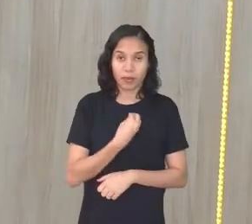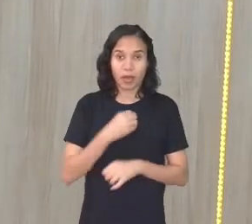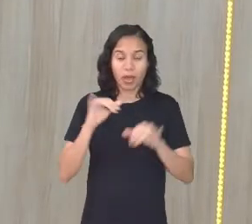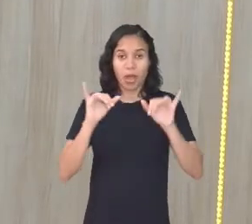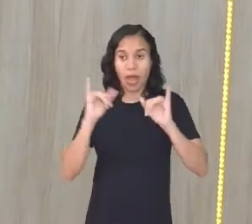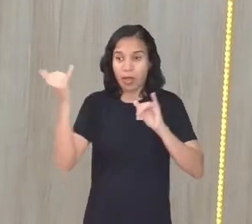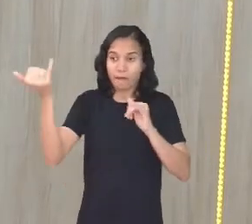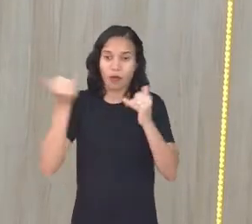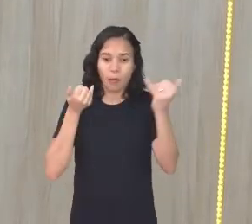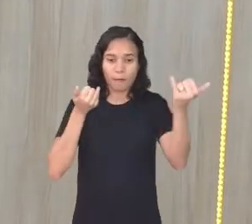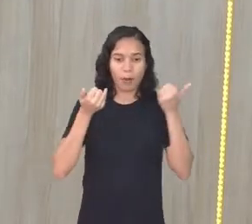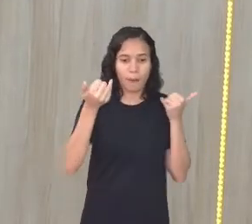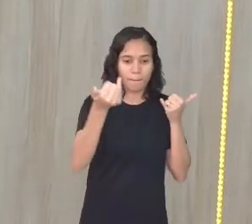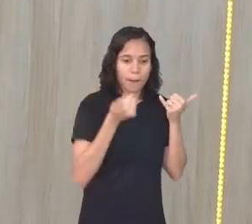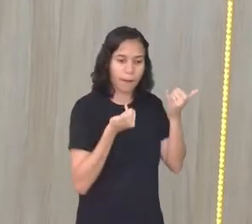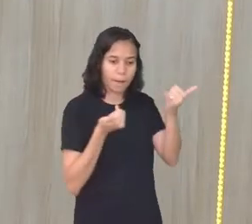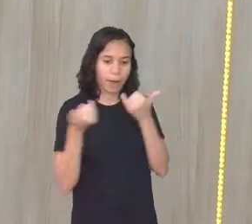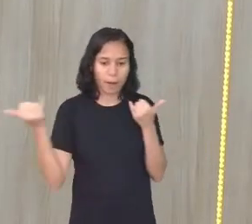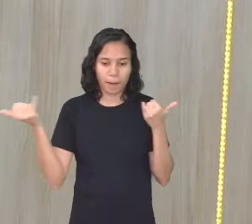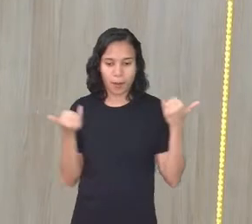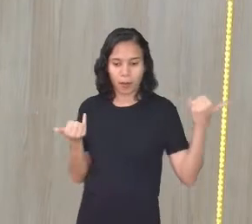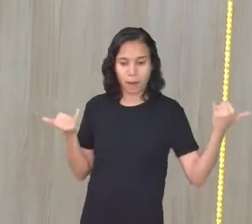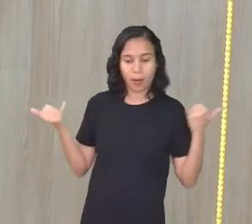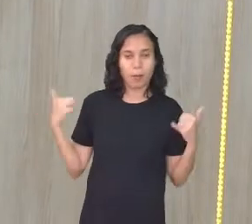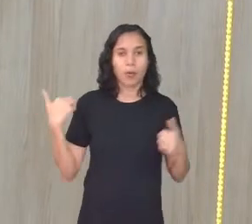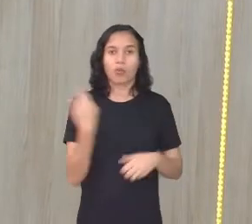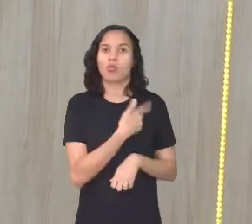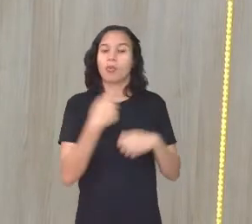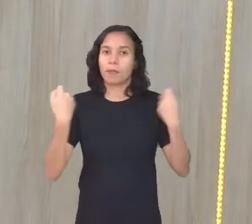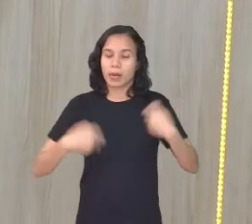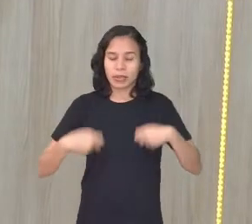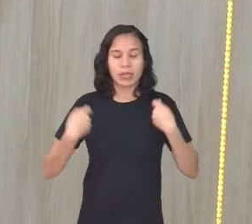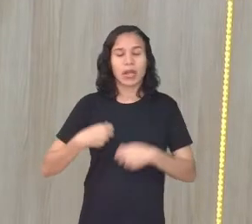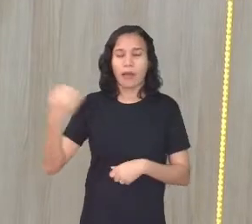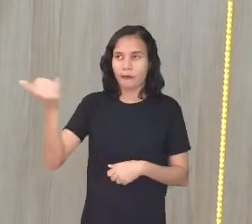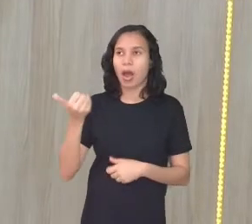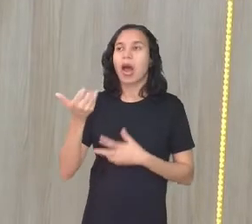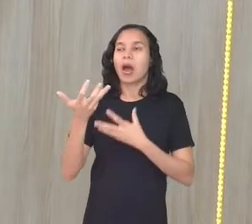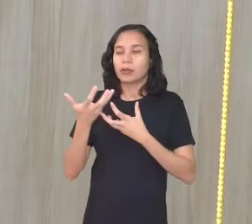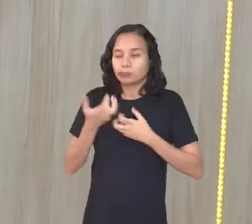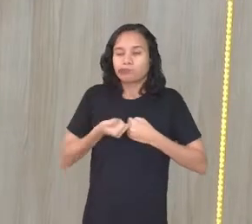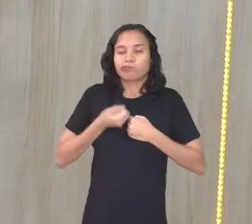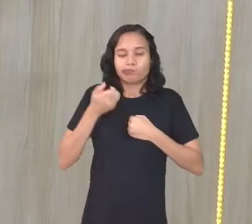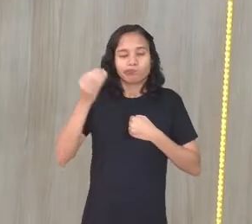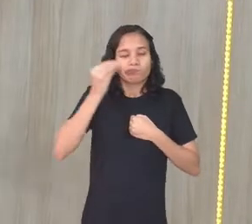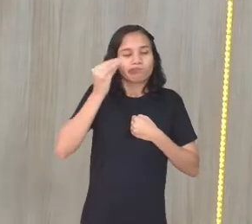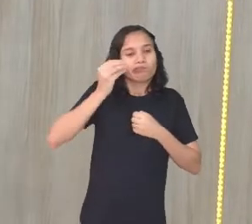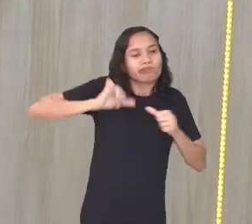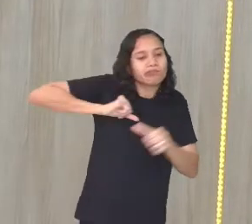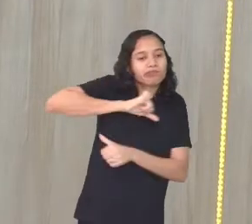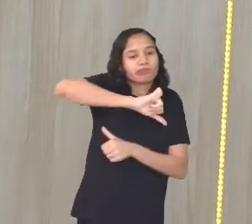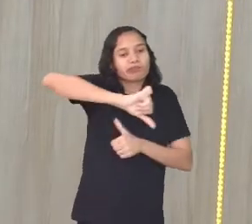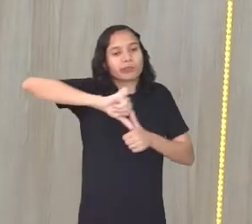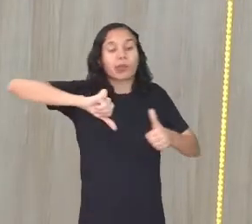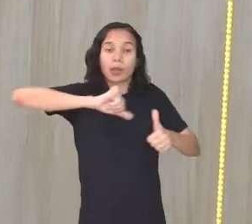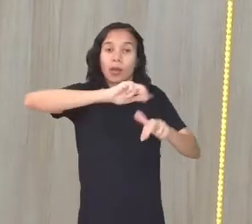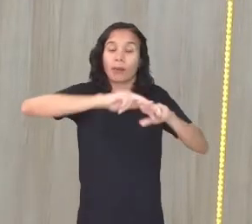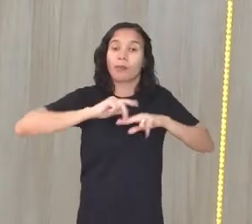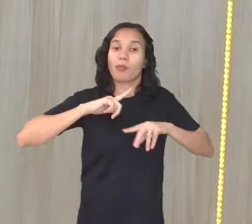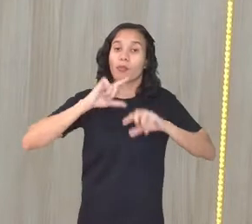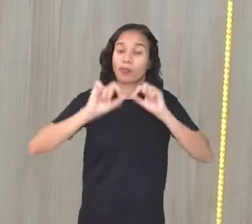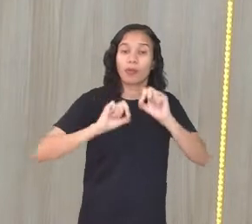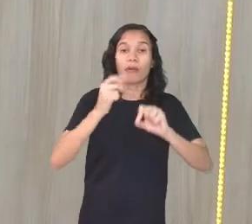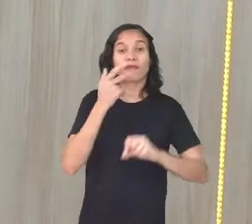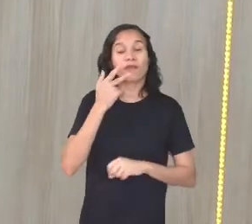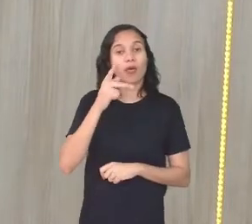para a gente o tempo todo e a gente precisa acolher essas informações para mudar. Mas o que eu estou querendo dizer